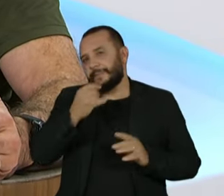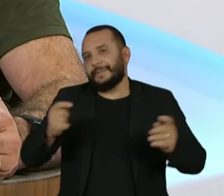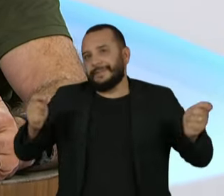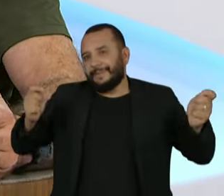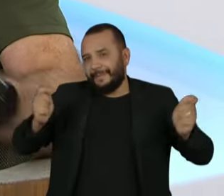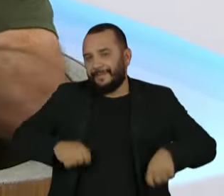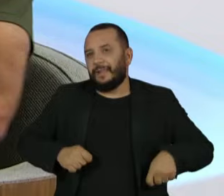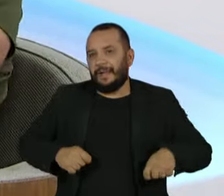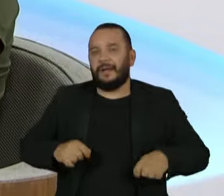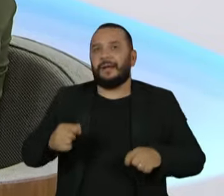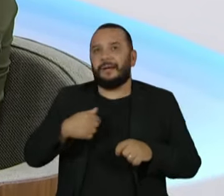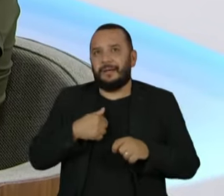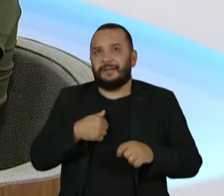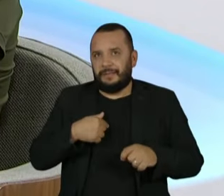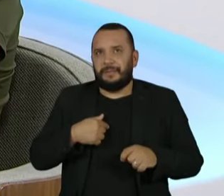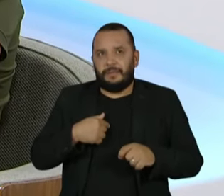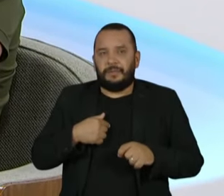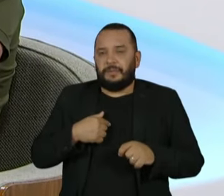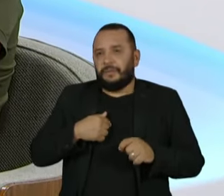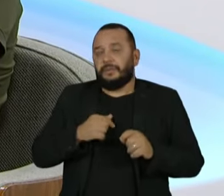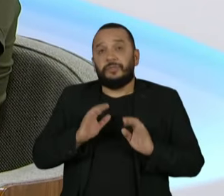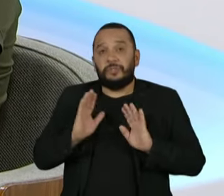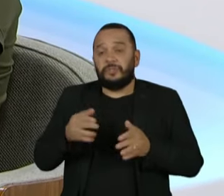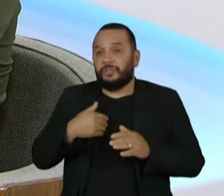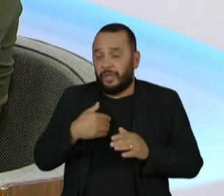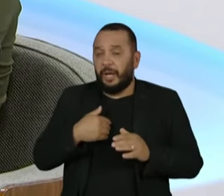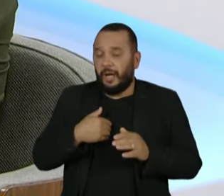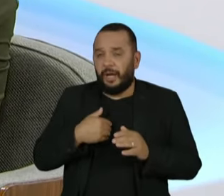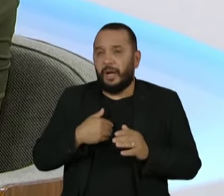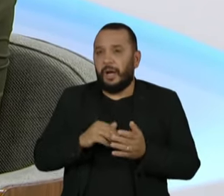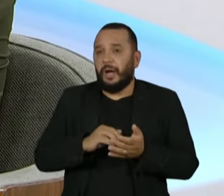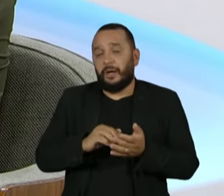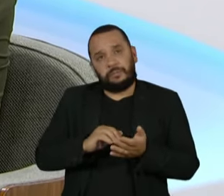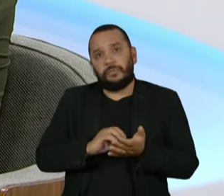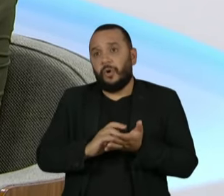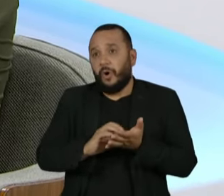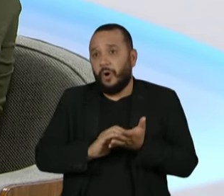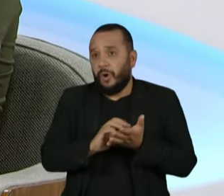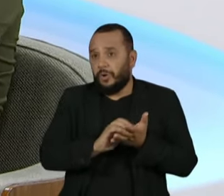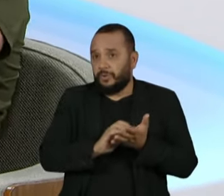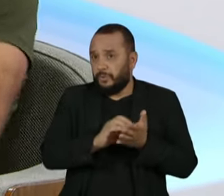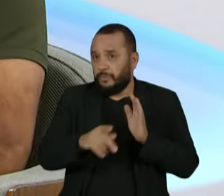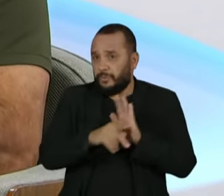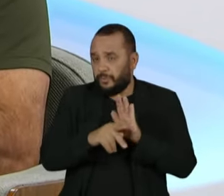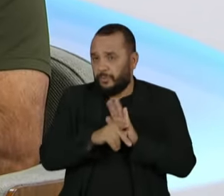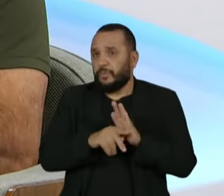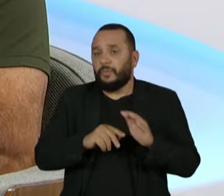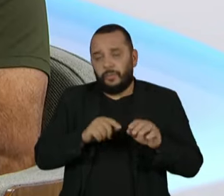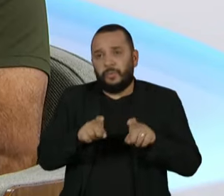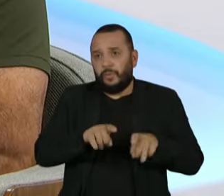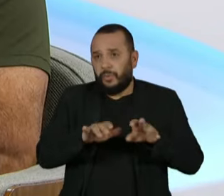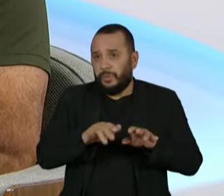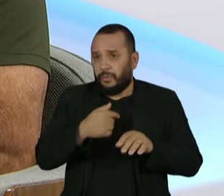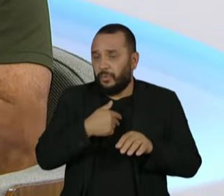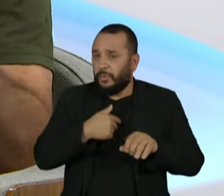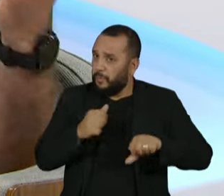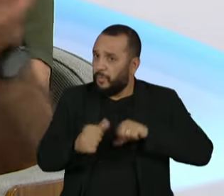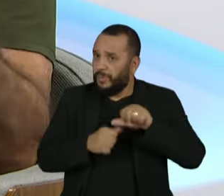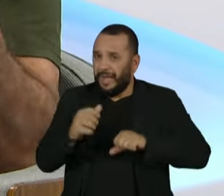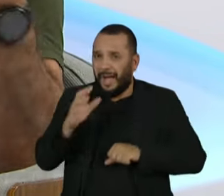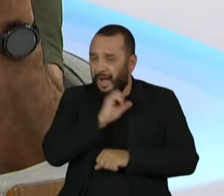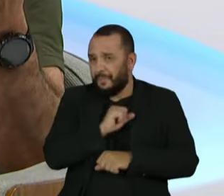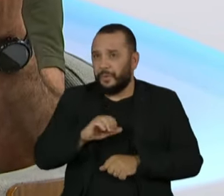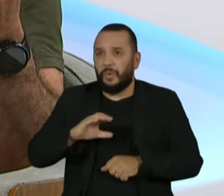é possível você escrever código de computador várias vezes mais rápido mudando as plataformas de escrita de código